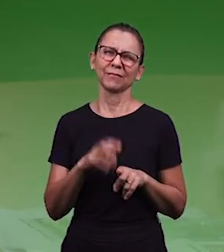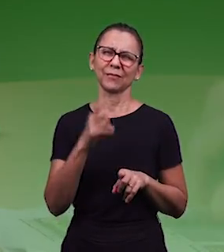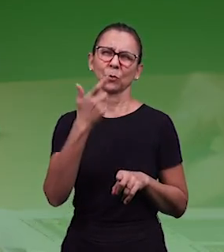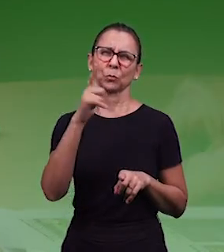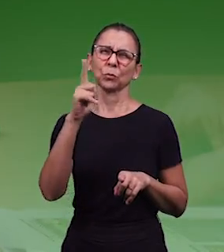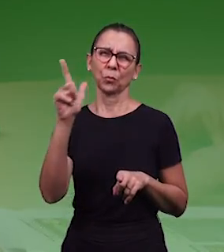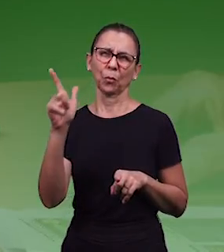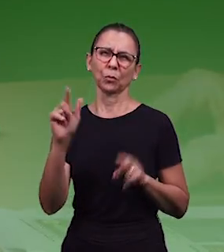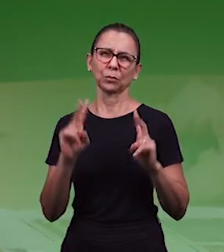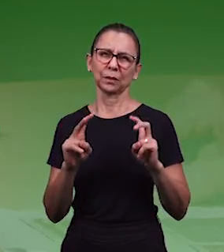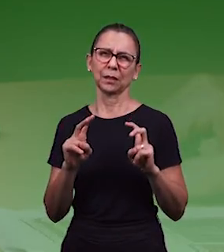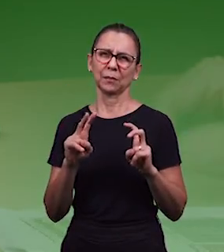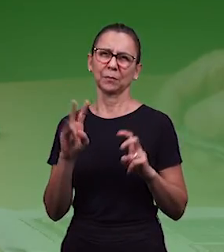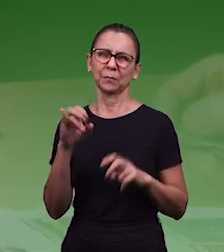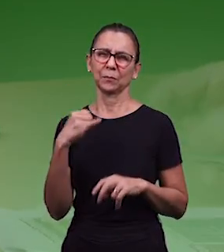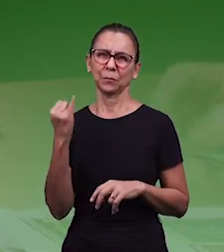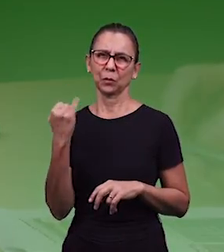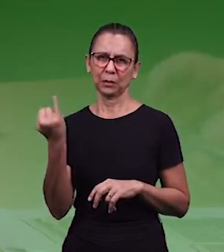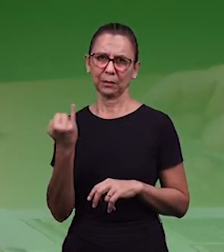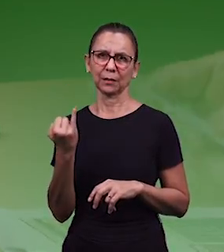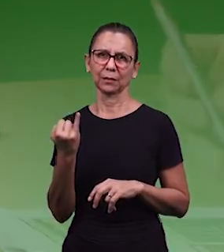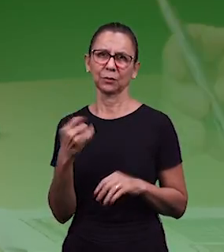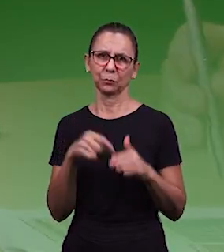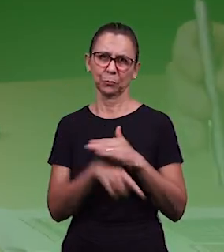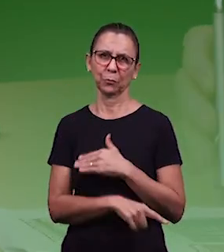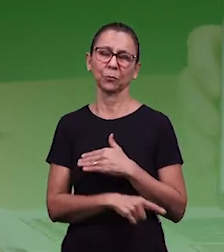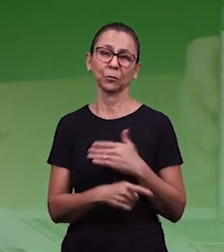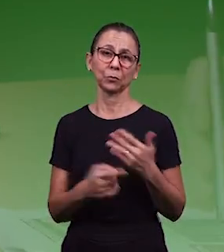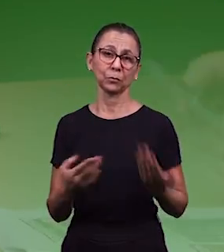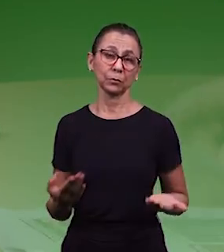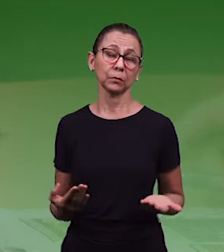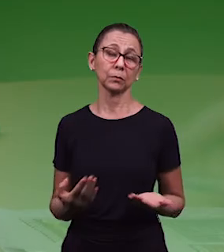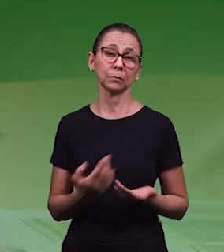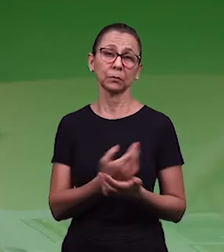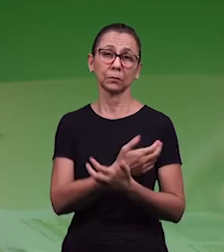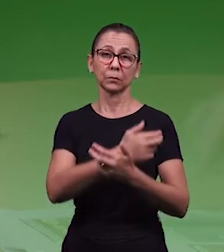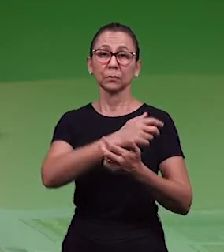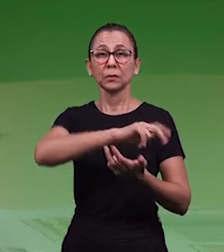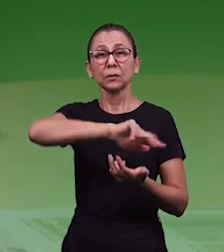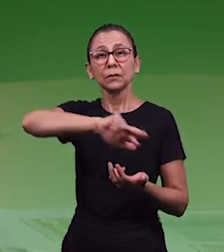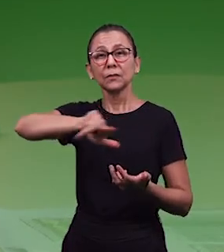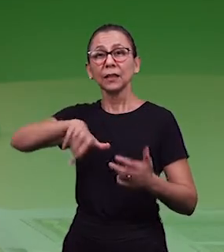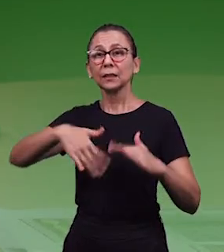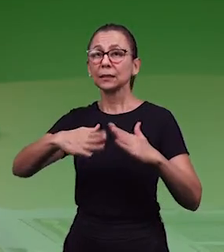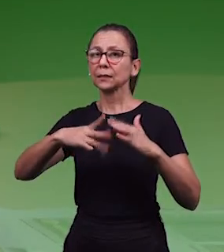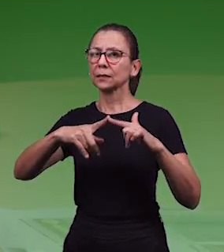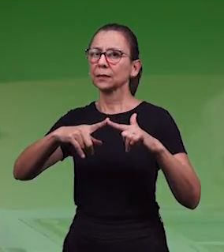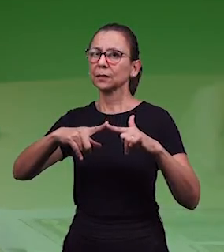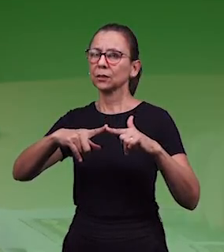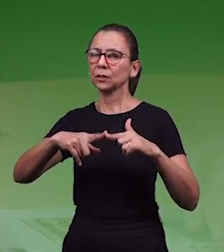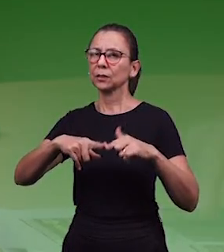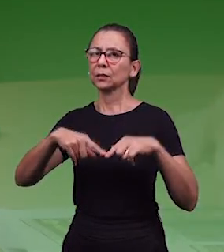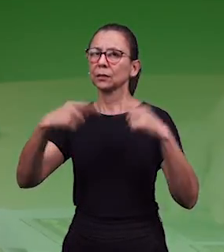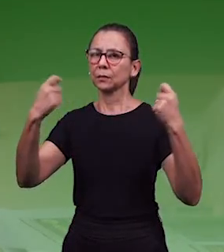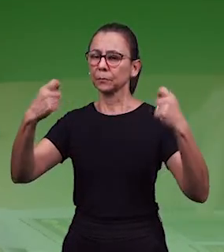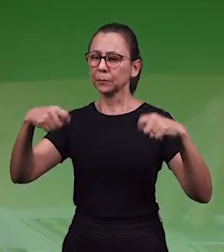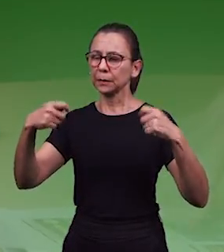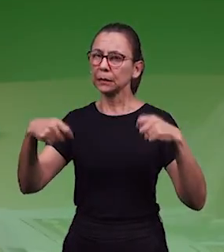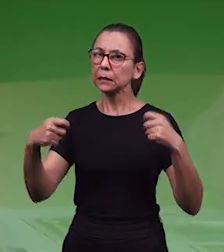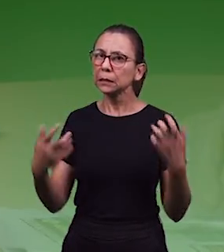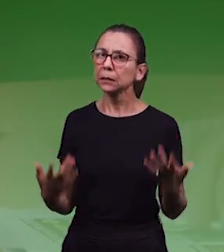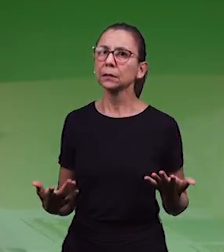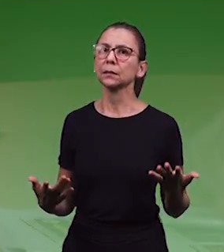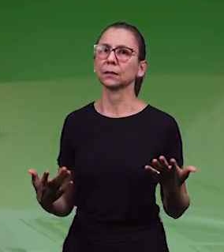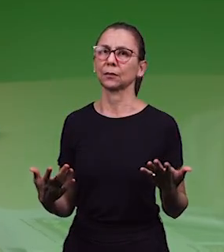temos tratado, muito rico, né? E muitas igrejas, inclusive, precisam